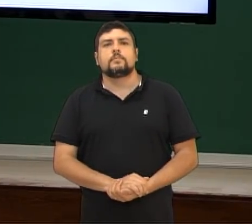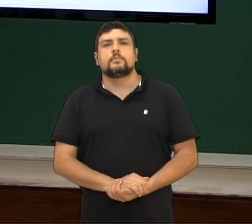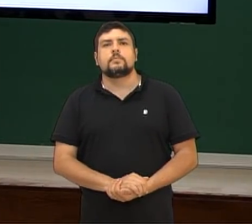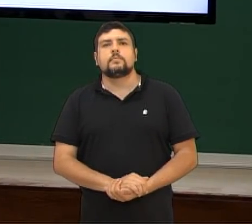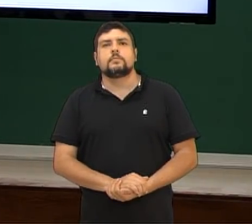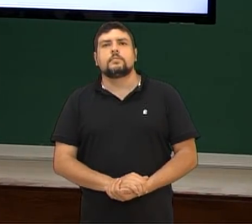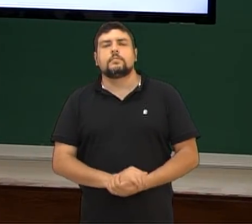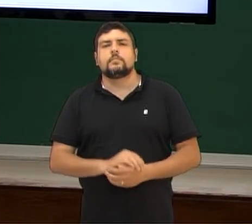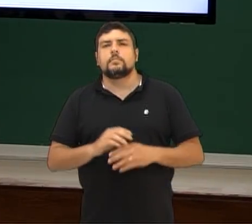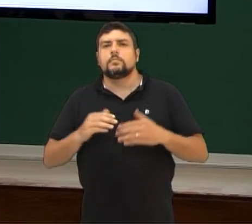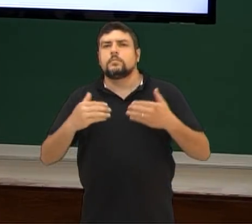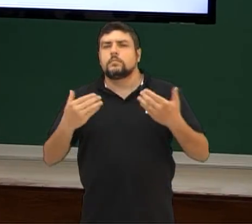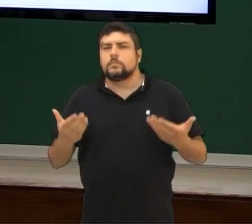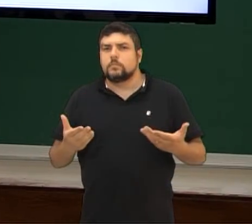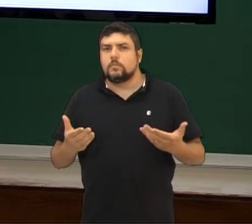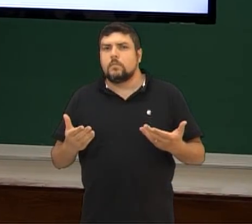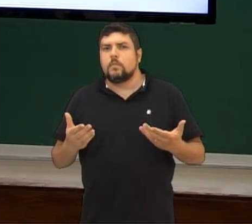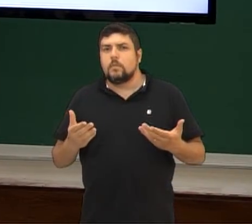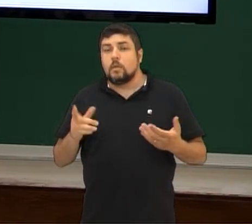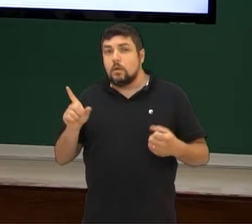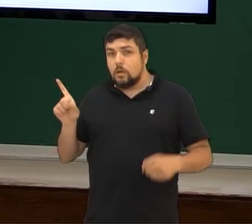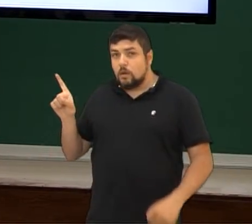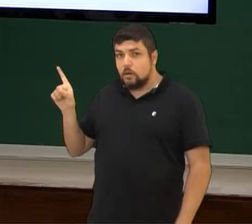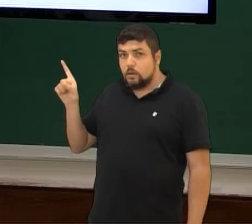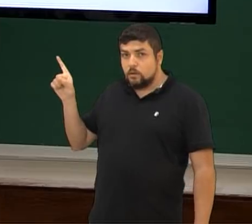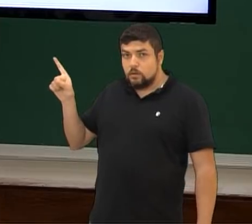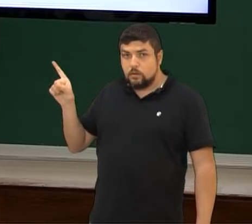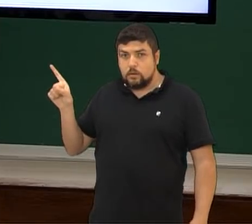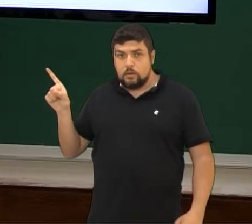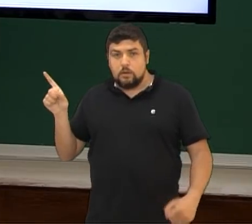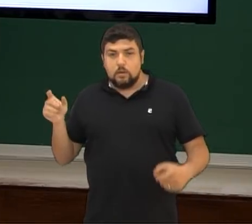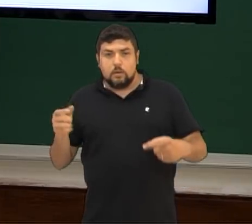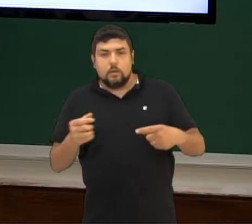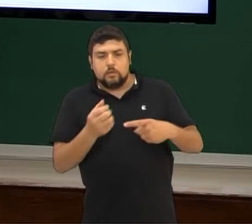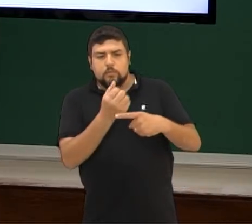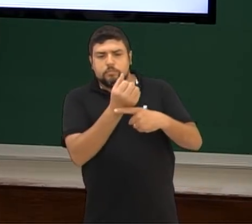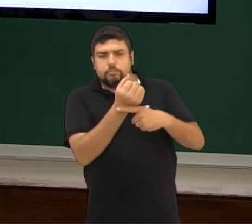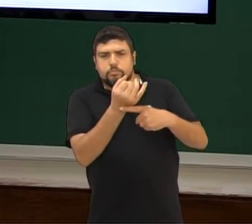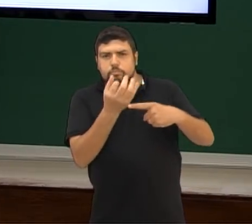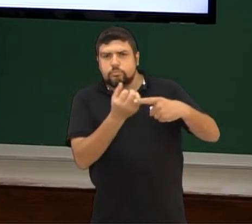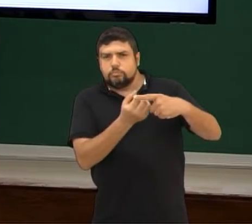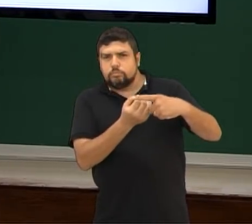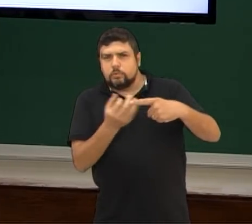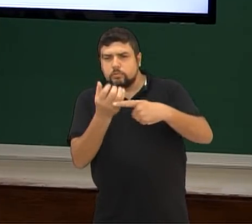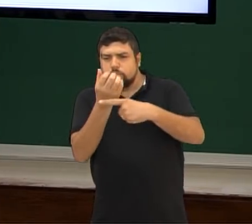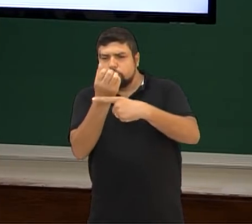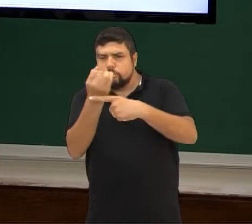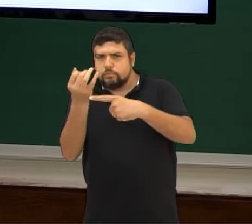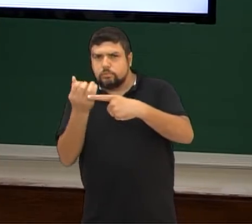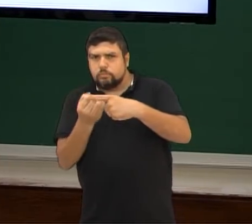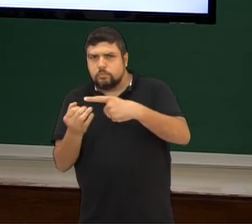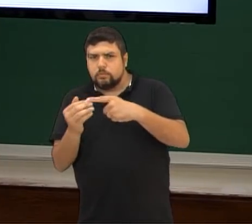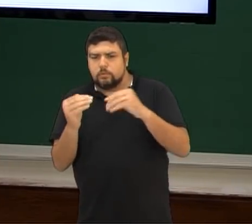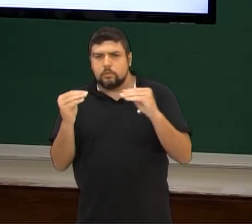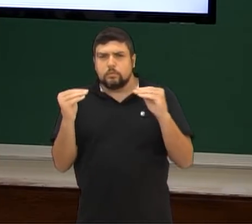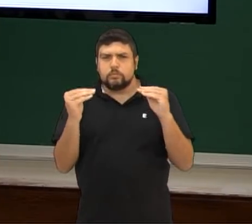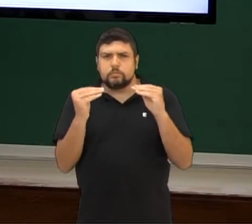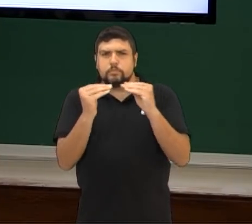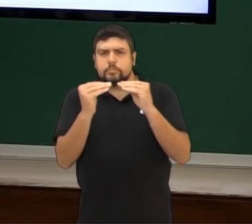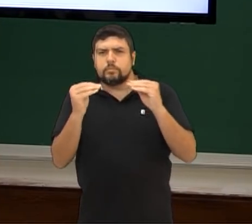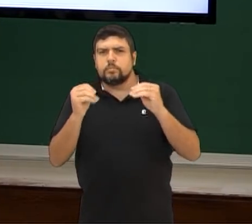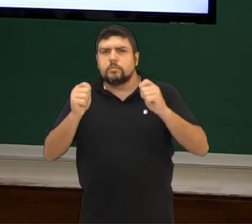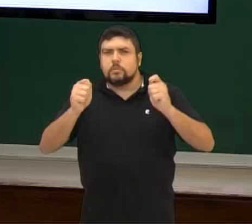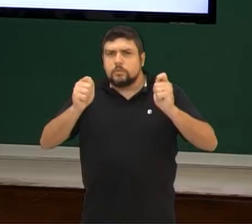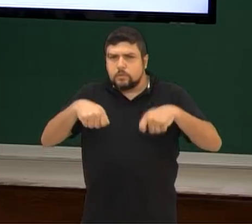era, verifique se vale a propriedade fundamental das proporções, nesses casos, na